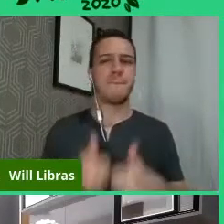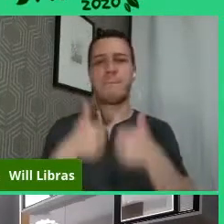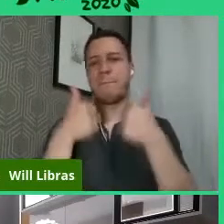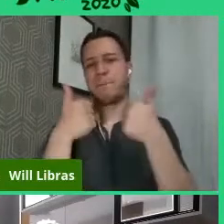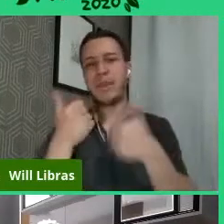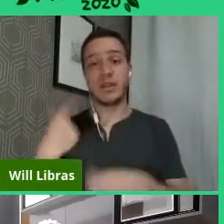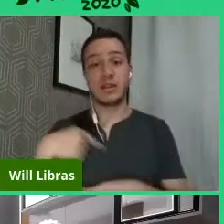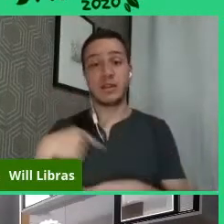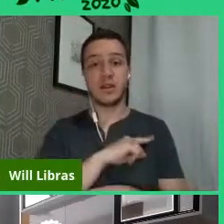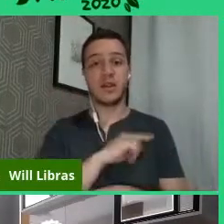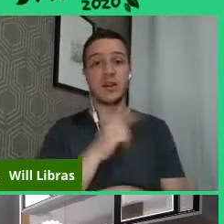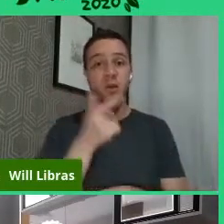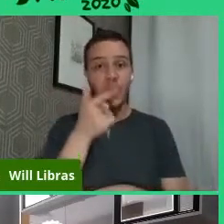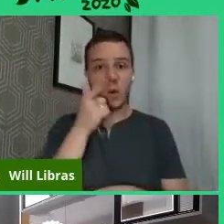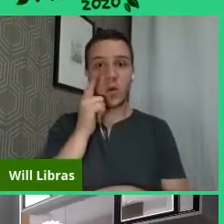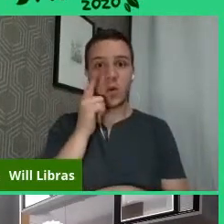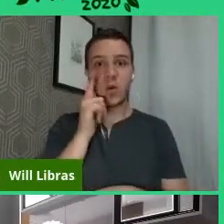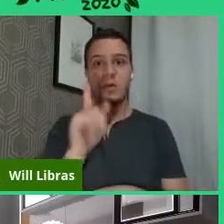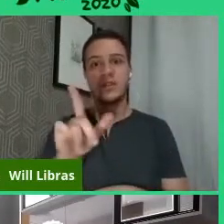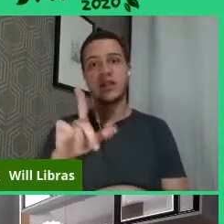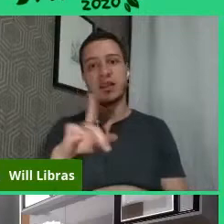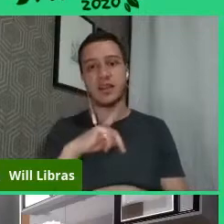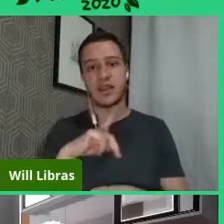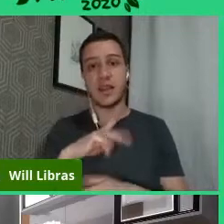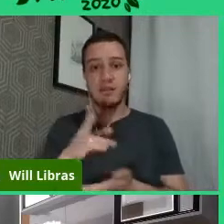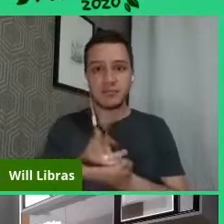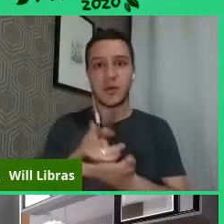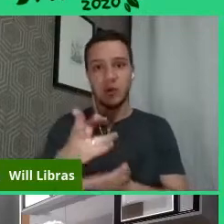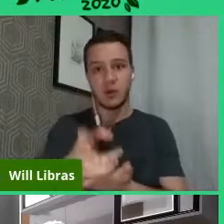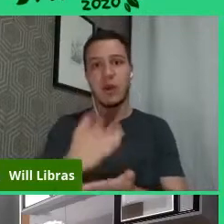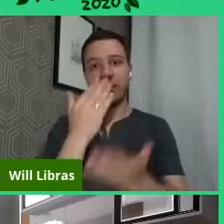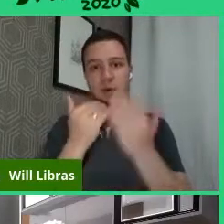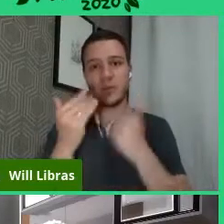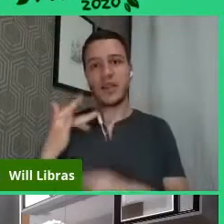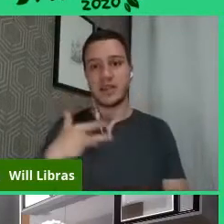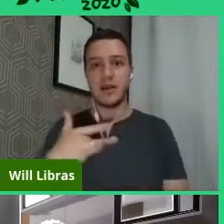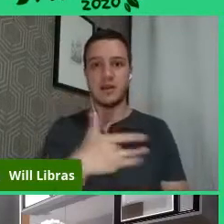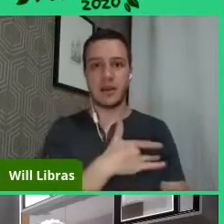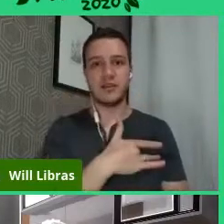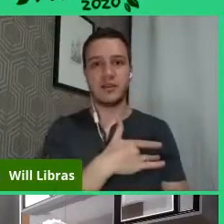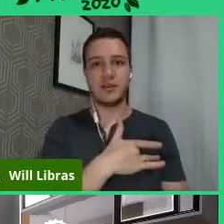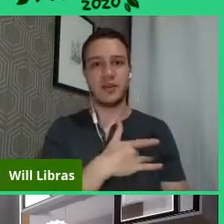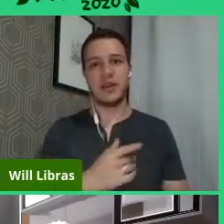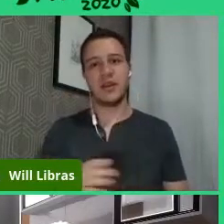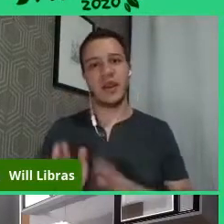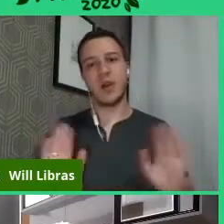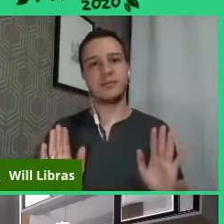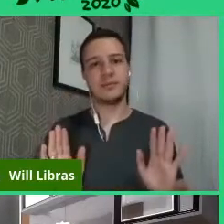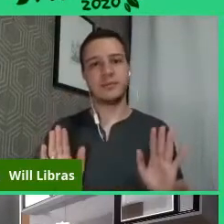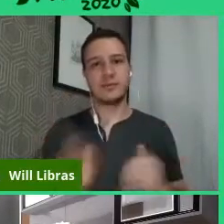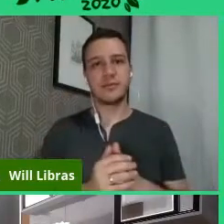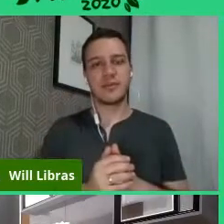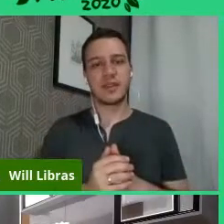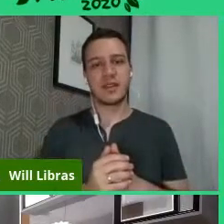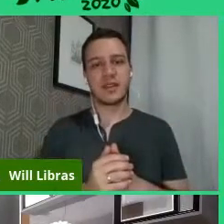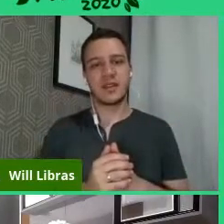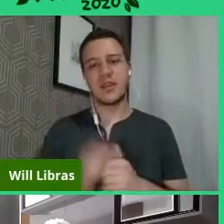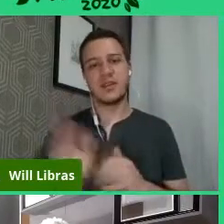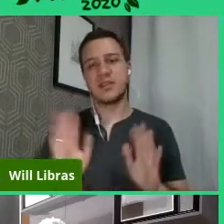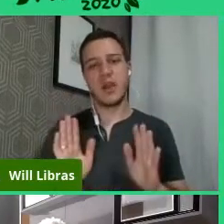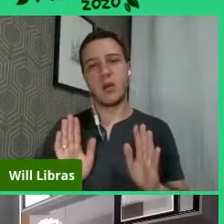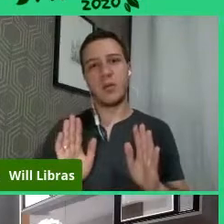nossa alimentação, melhor para a gente conseguir ter, né, manter uma alimentação saudável e